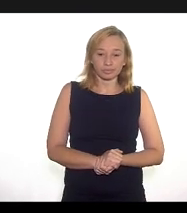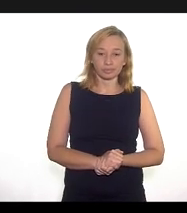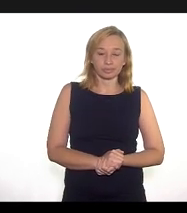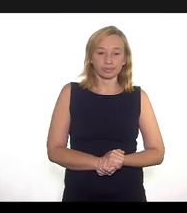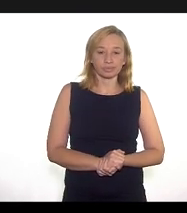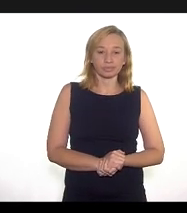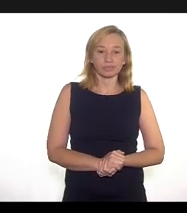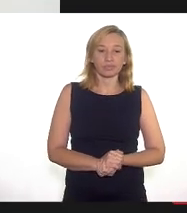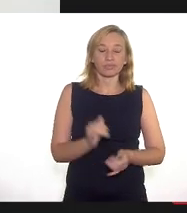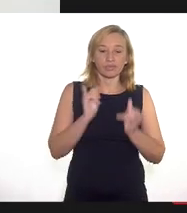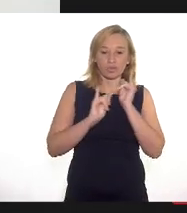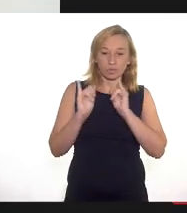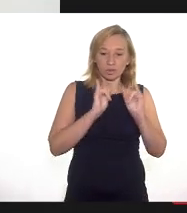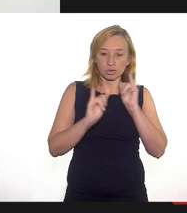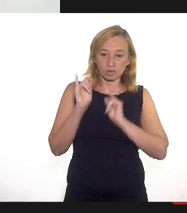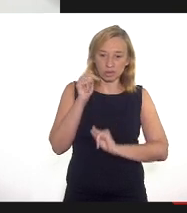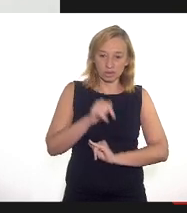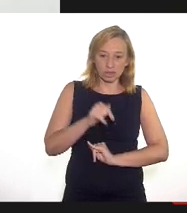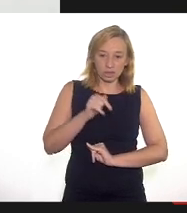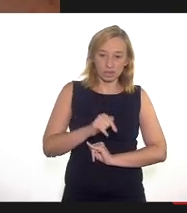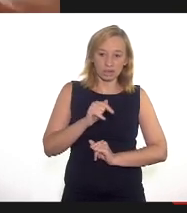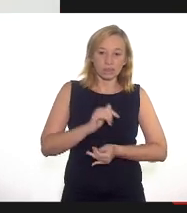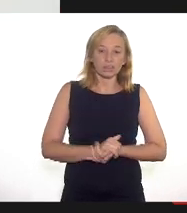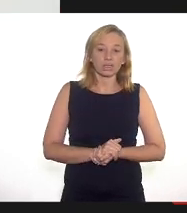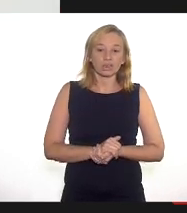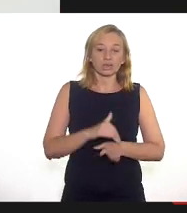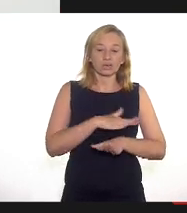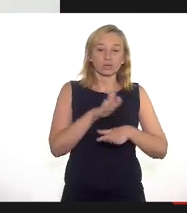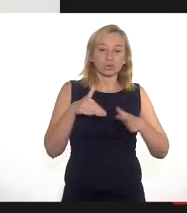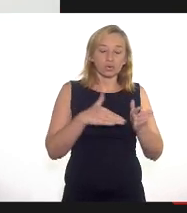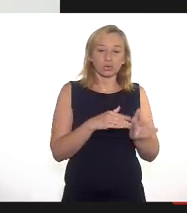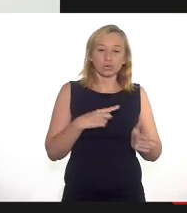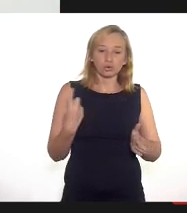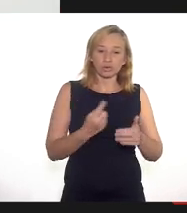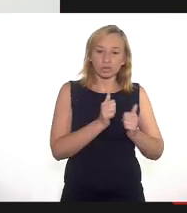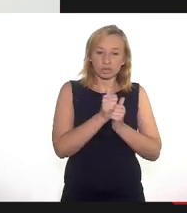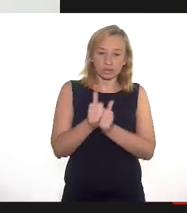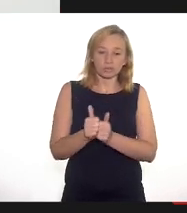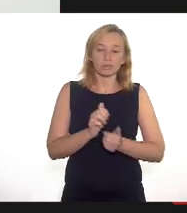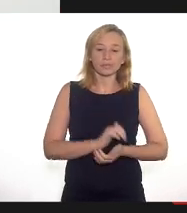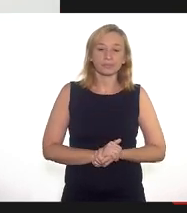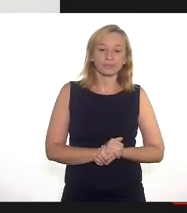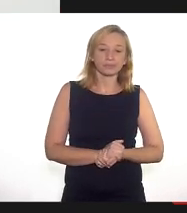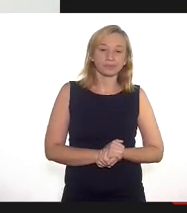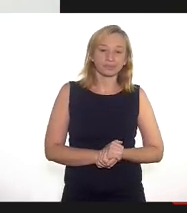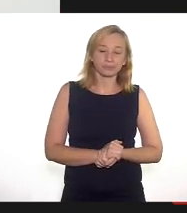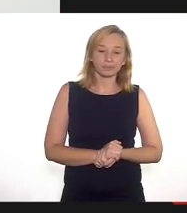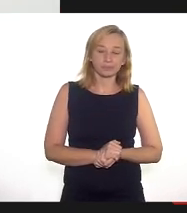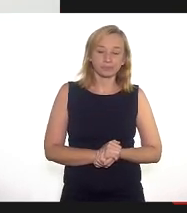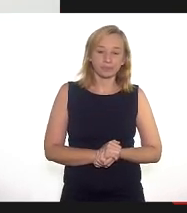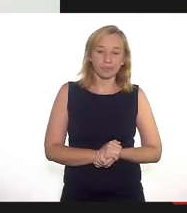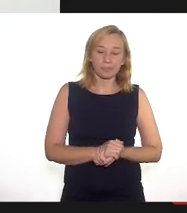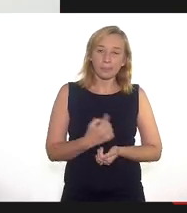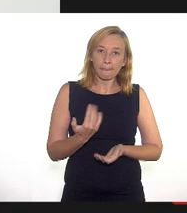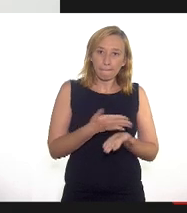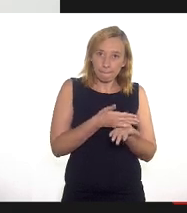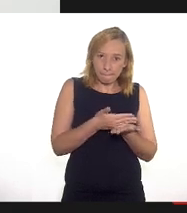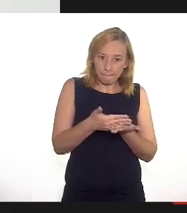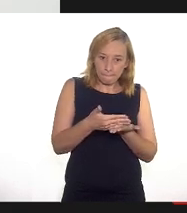para dar algumas informações aqui que permeiam todos os nossos segmentos. Quando nós